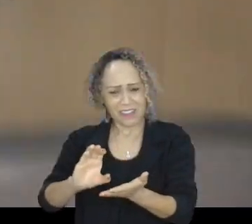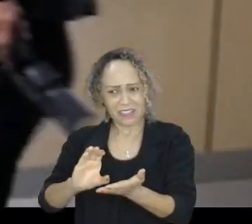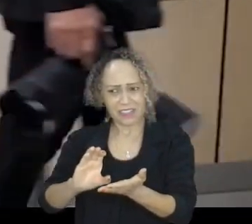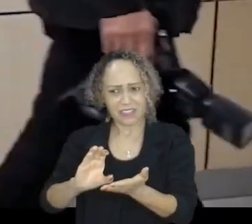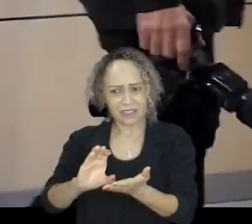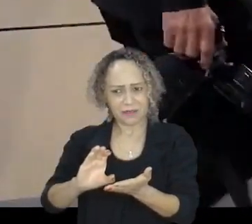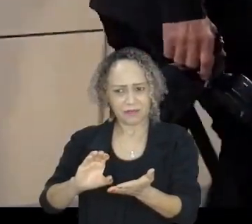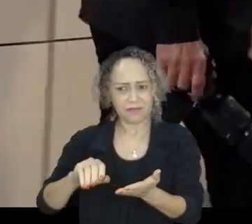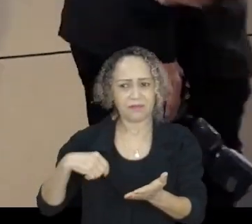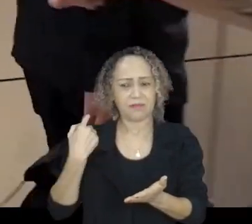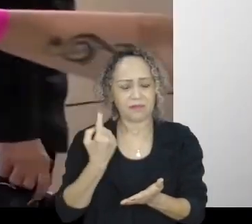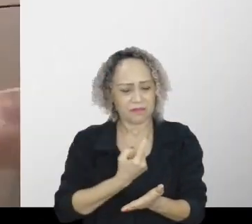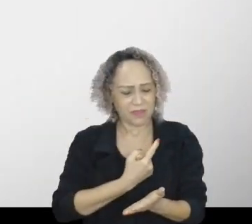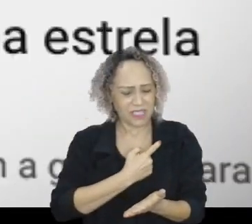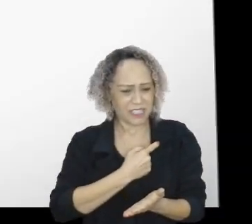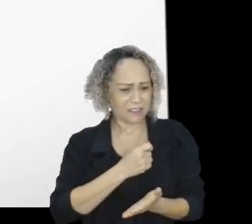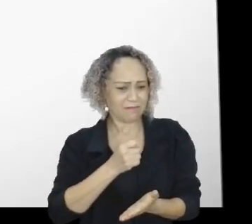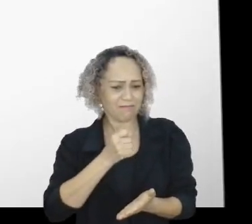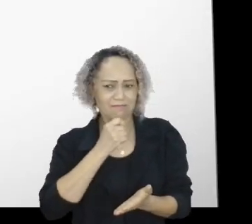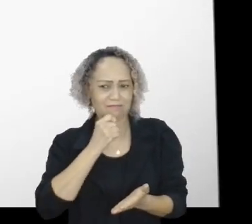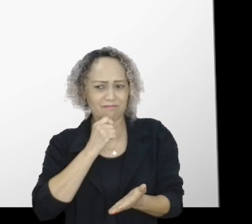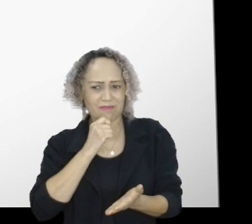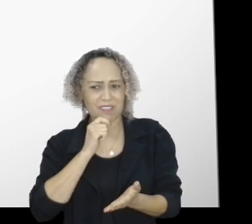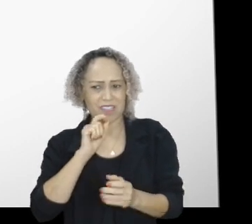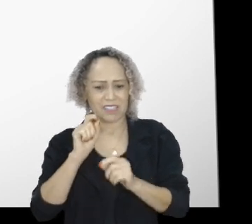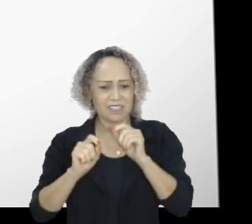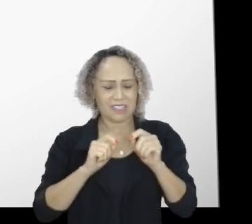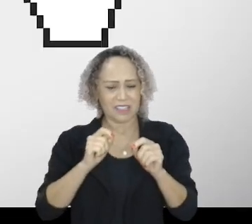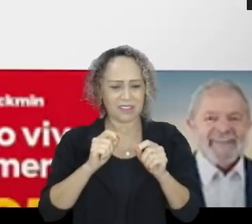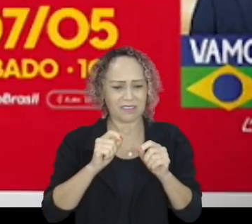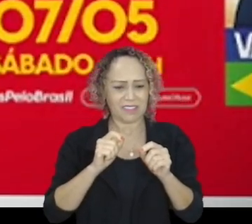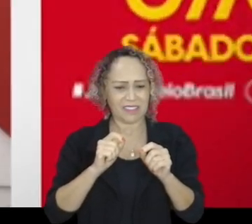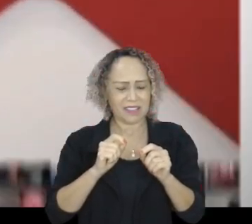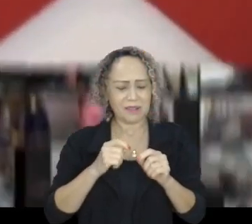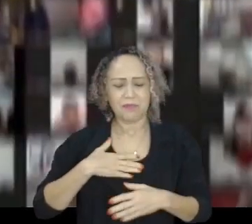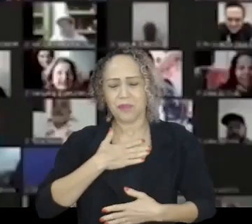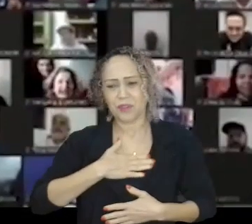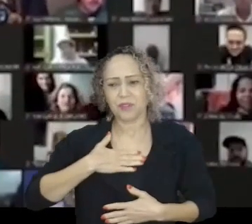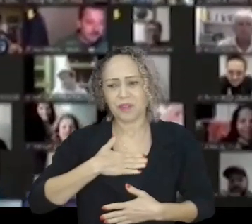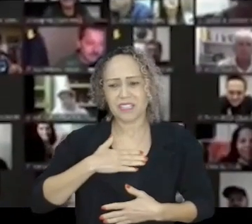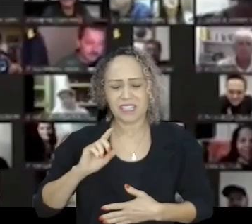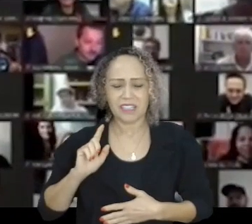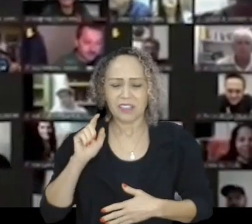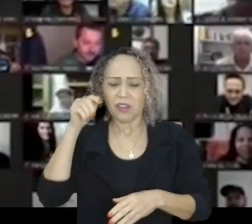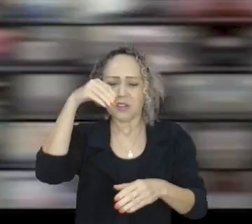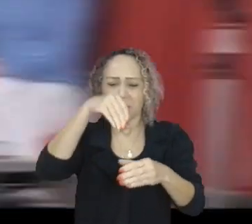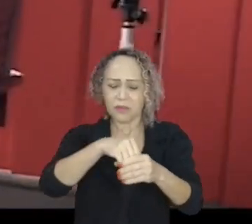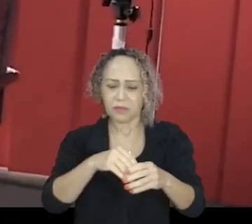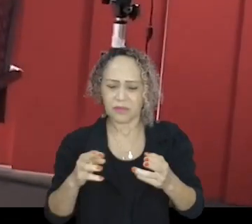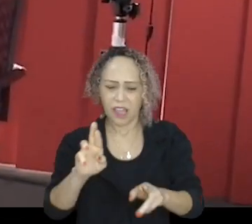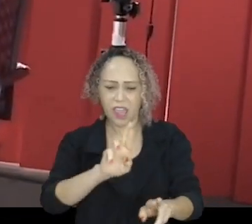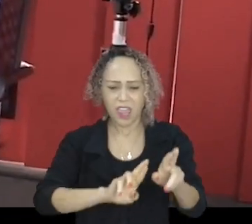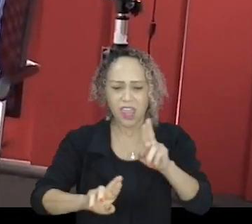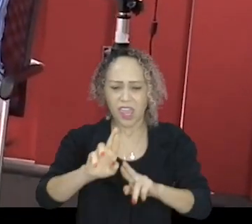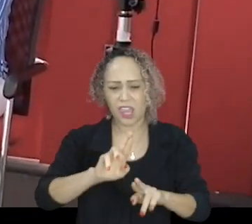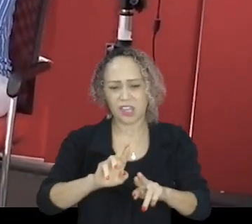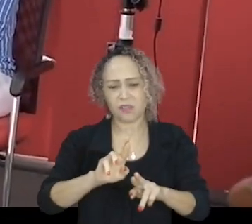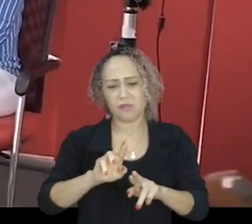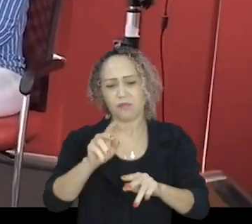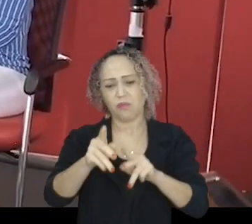gente. Para quem ainda não é, muito prazer. Fazemos parte da Rede Povo de Comunicação do PT.